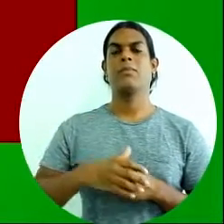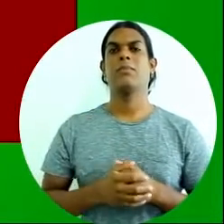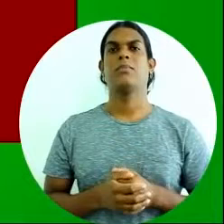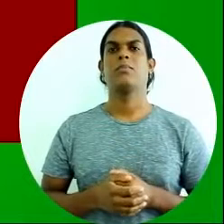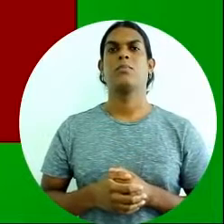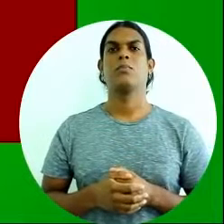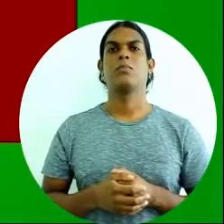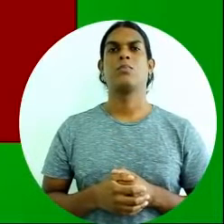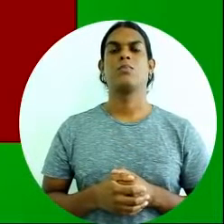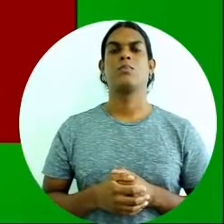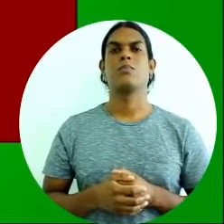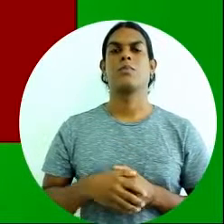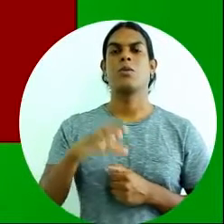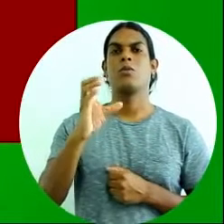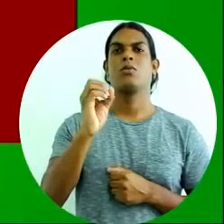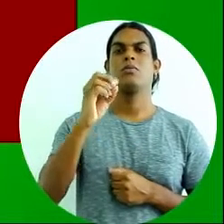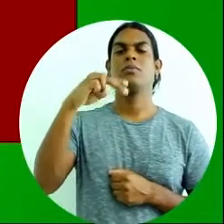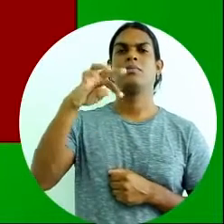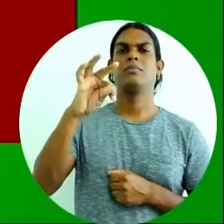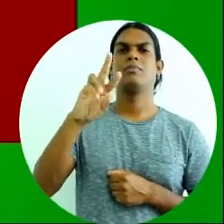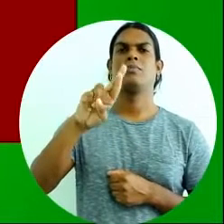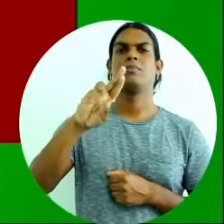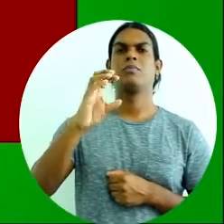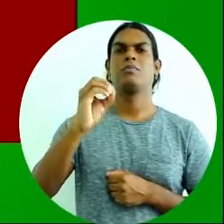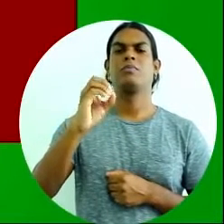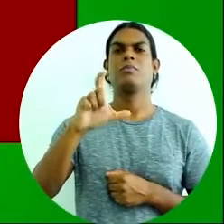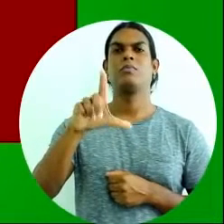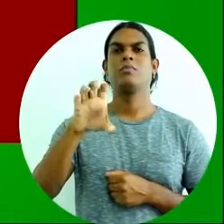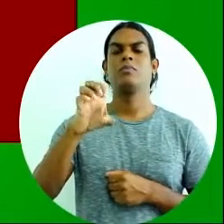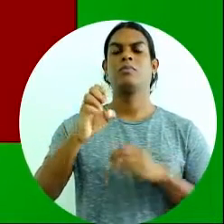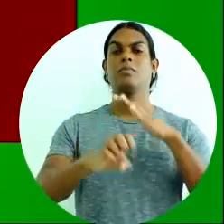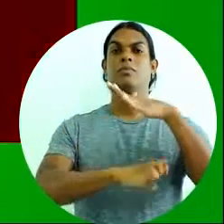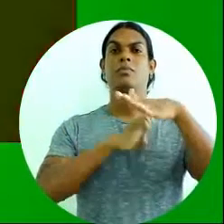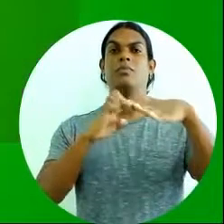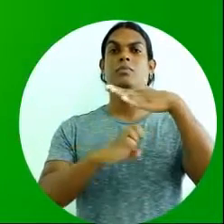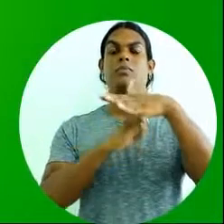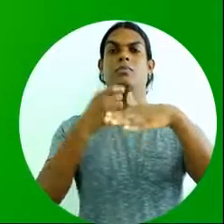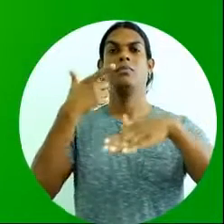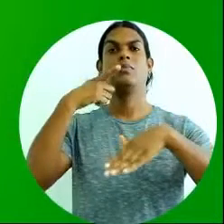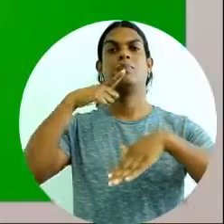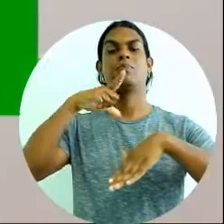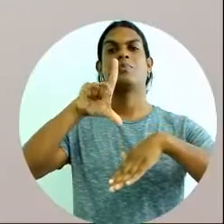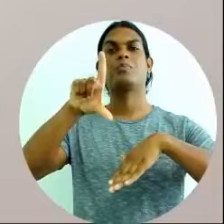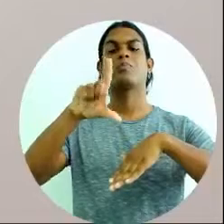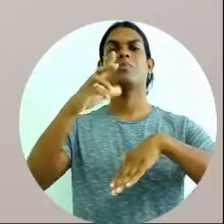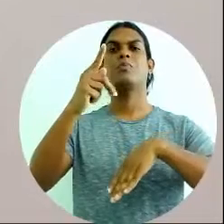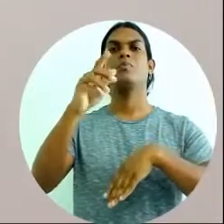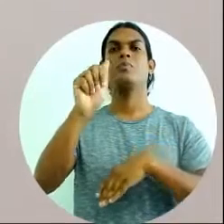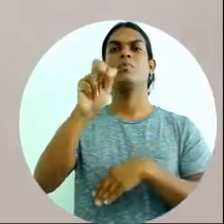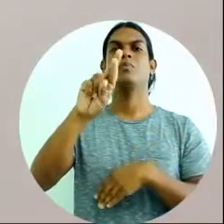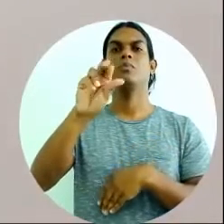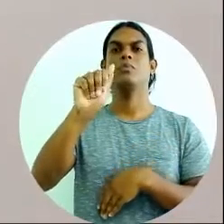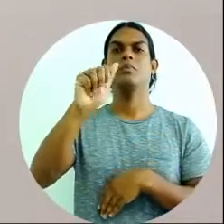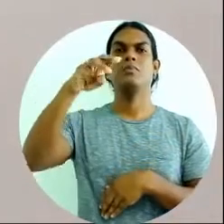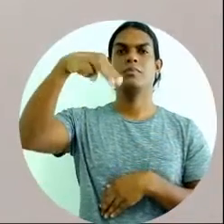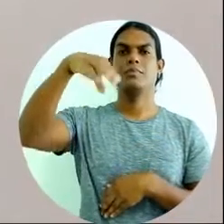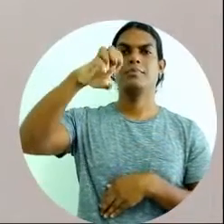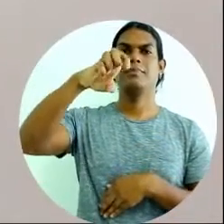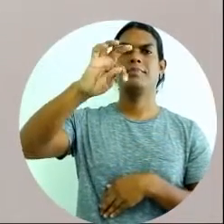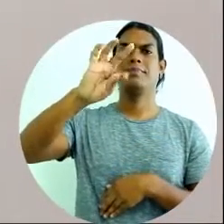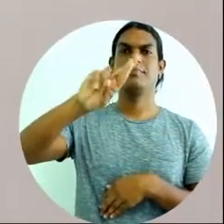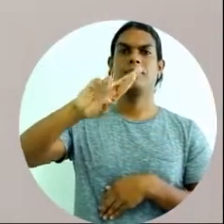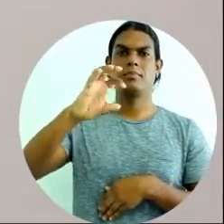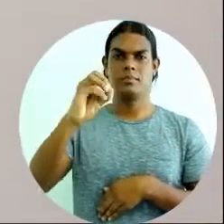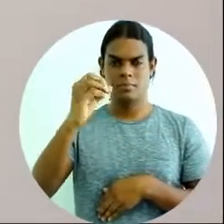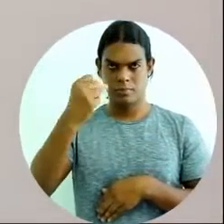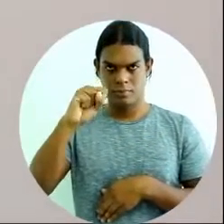seja, é através do controle que a empresa estabelece indicadores de desempenho, parâmetros. E